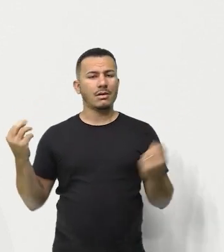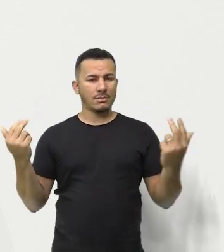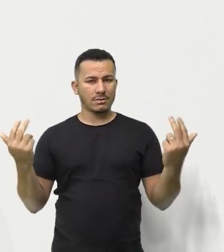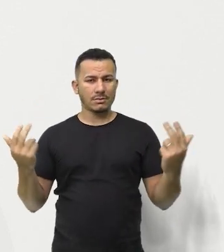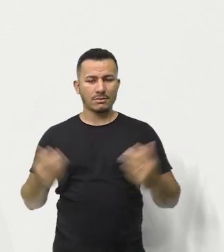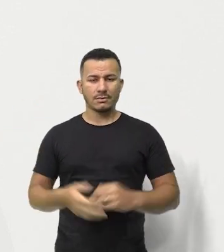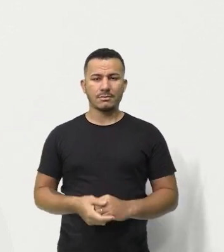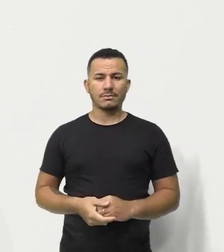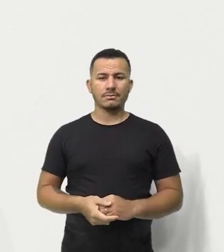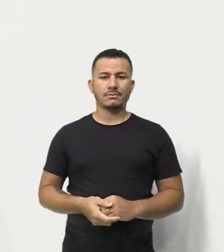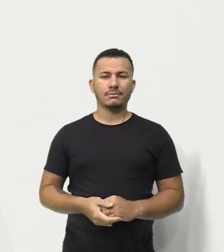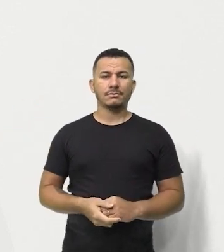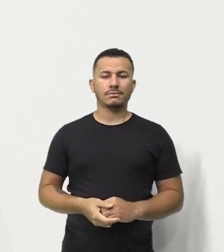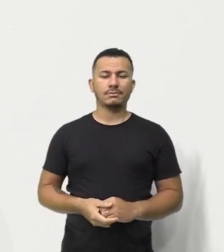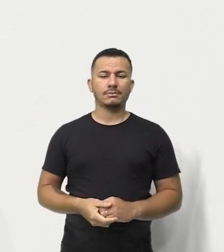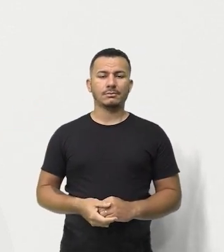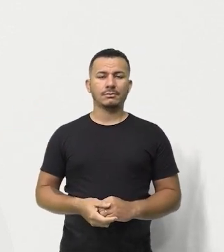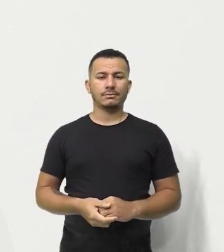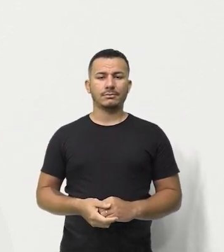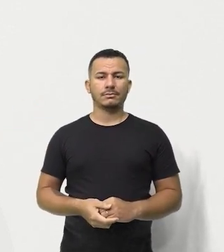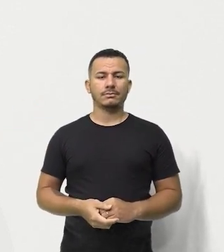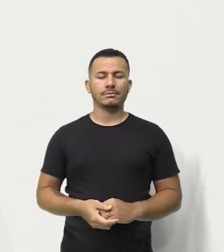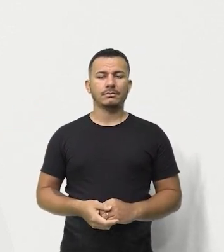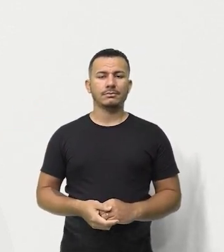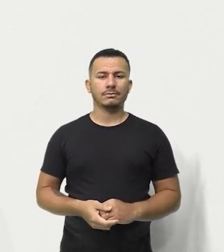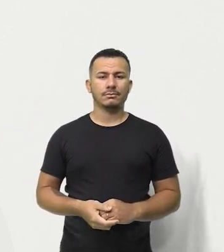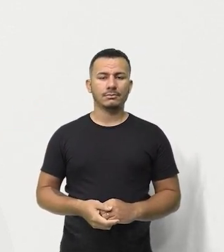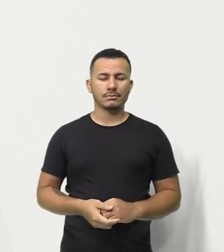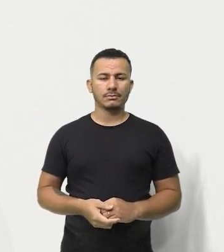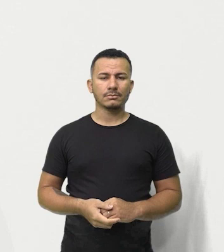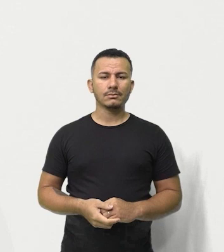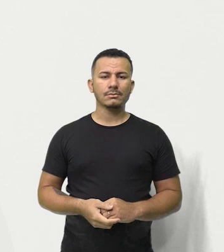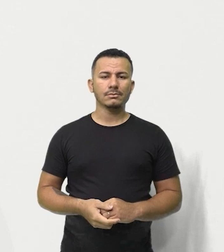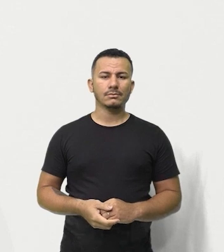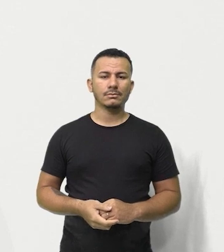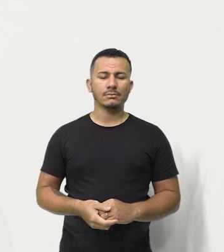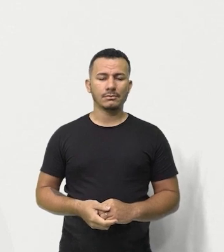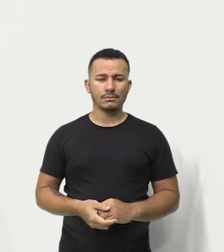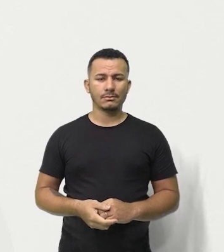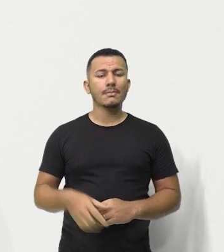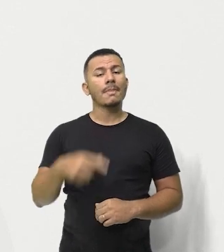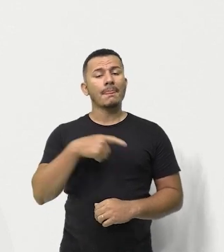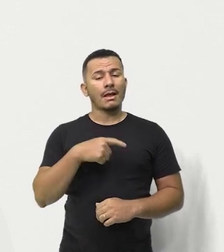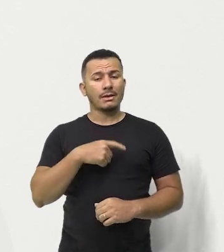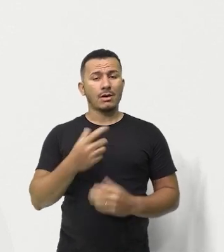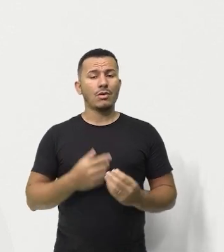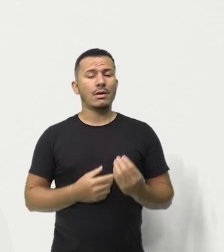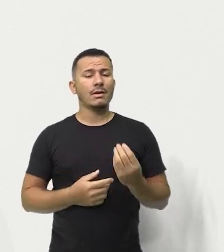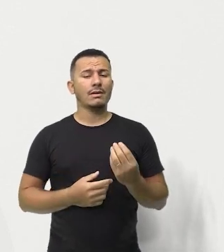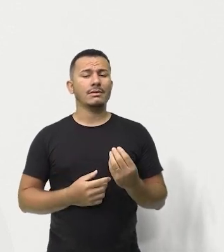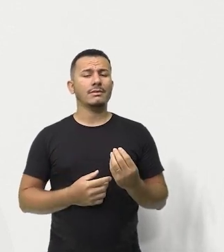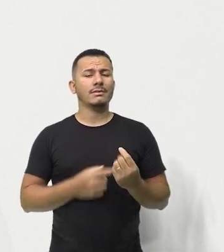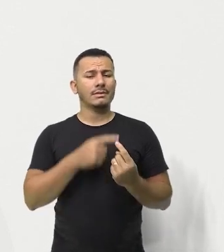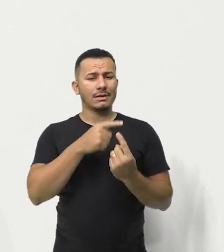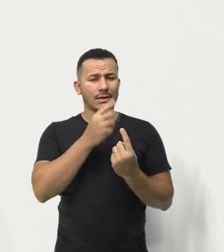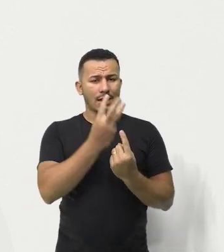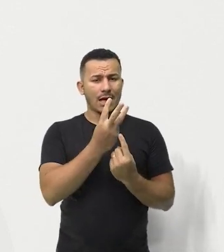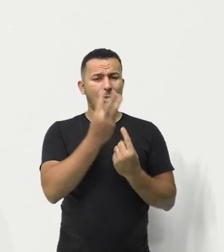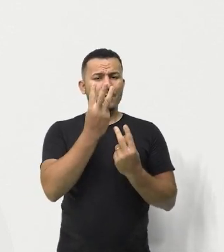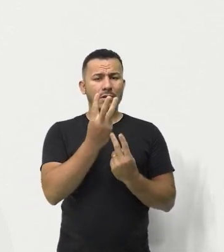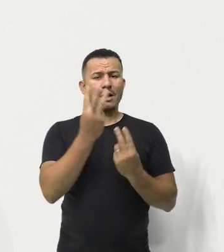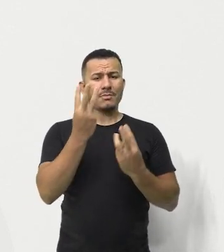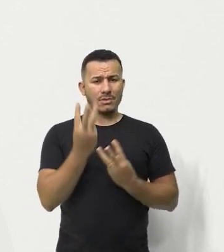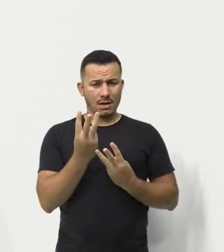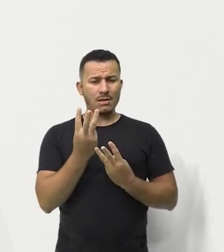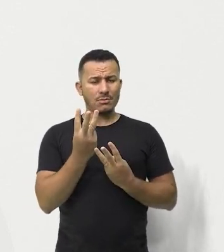outro lado também esse simétrico vai ser colocado. Beleza, muito bem. Agora, olha só o que eu observo.